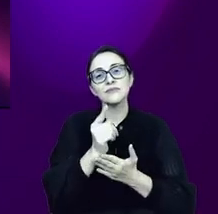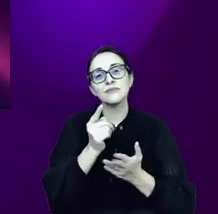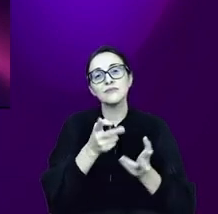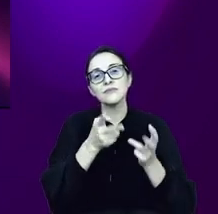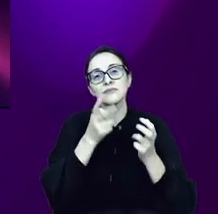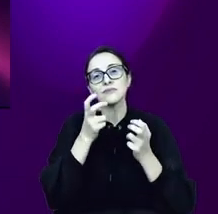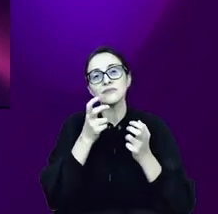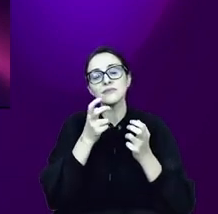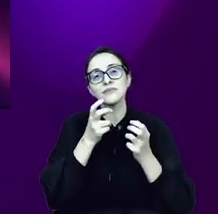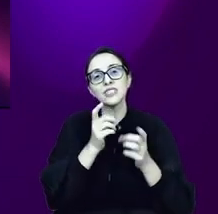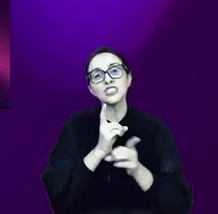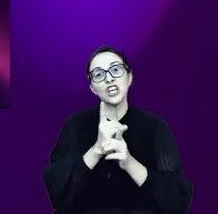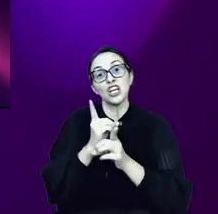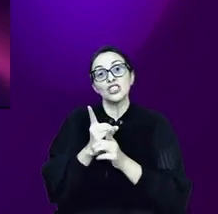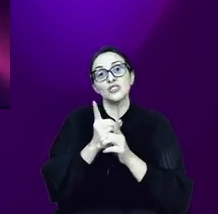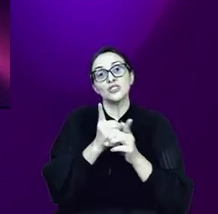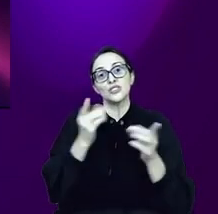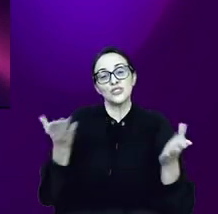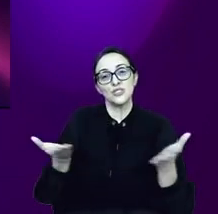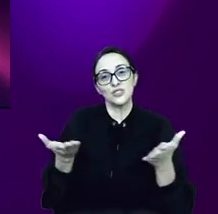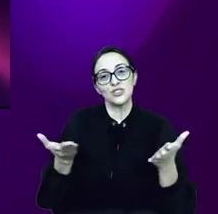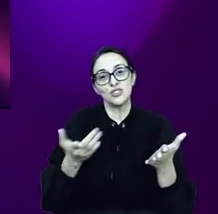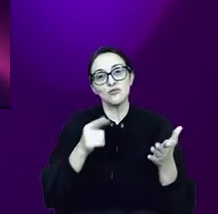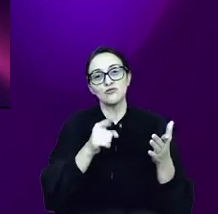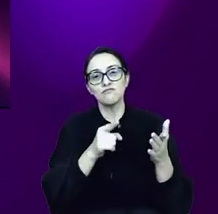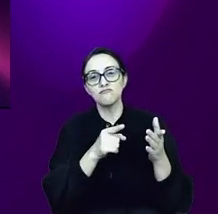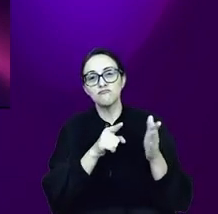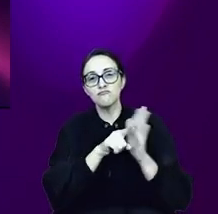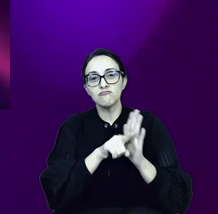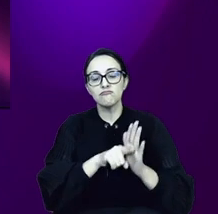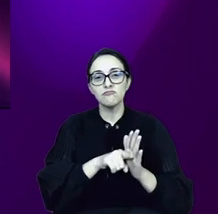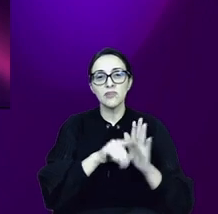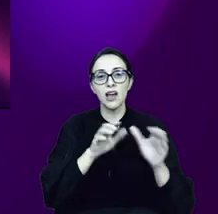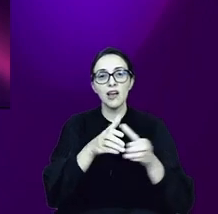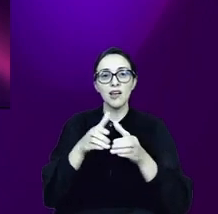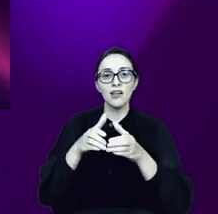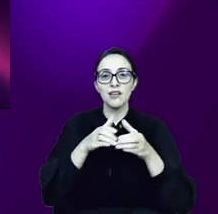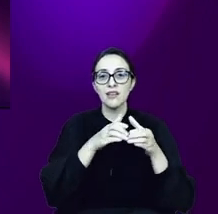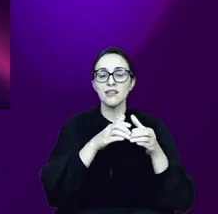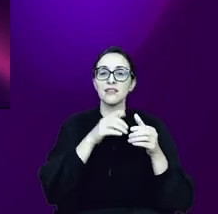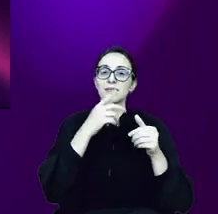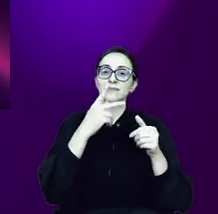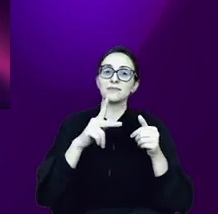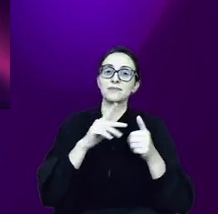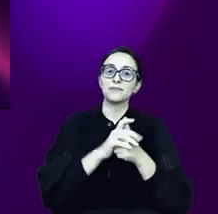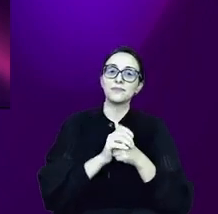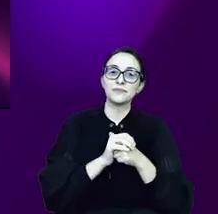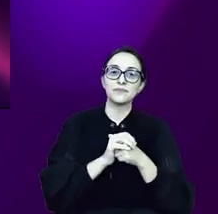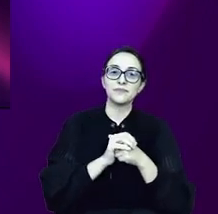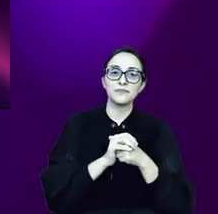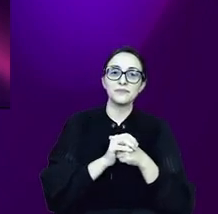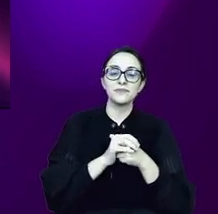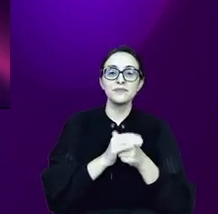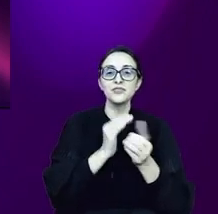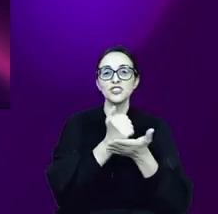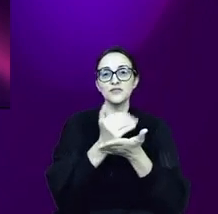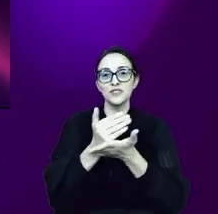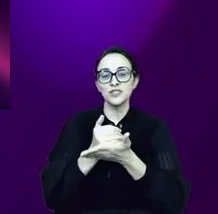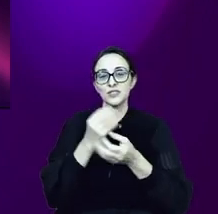que o diagnóstico hoje das entidades que, né, em que os gliomas são